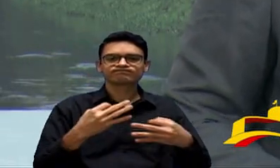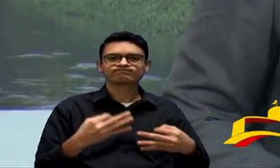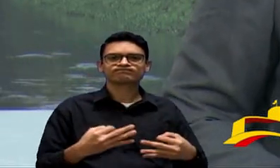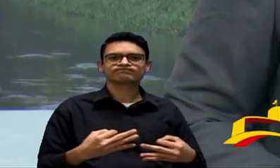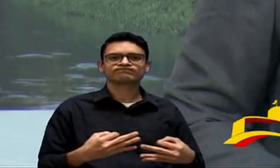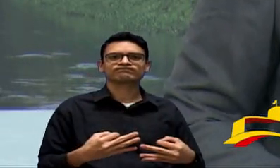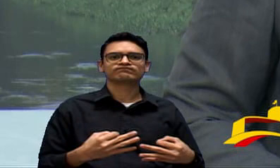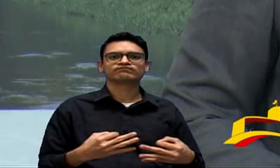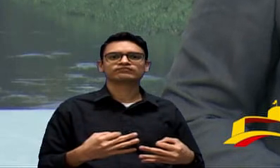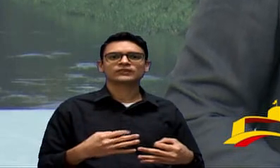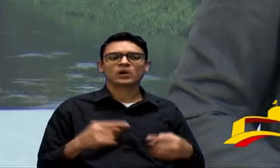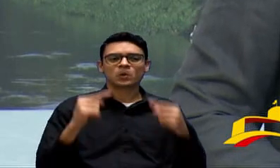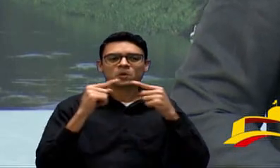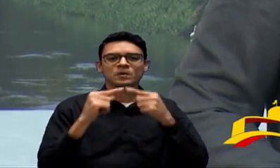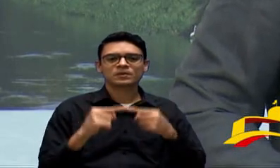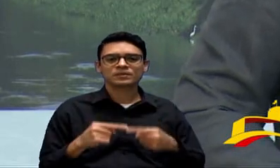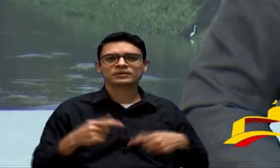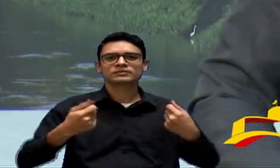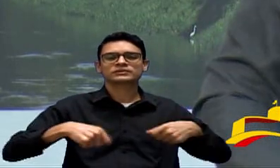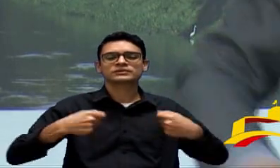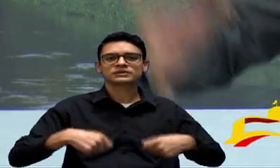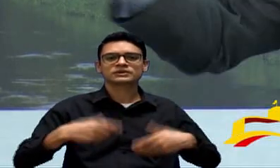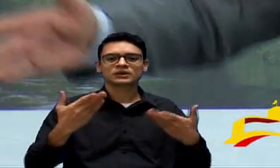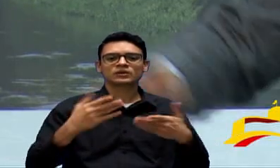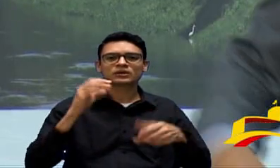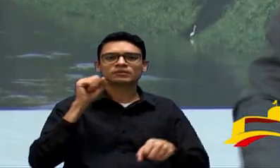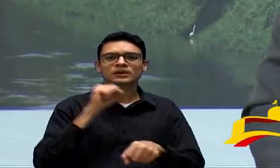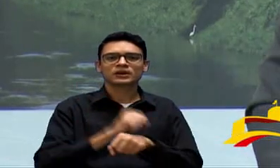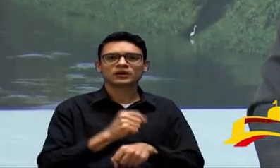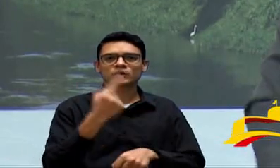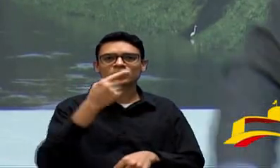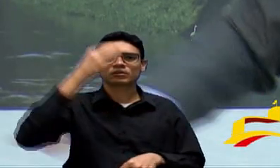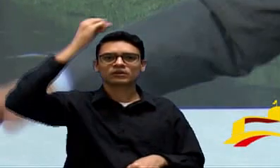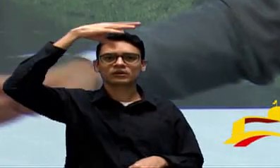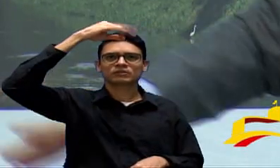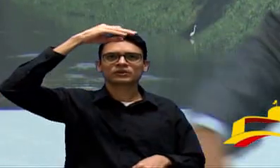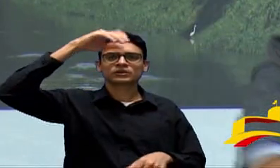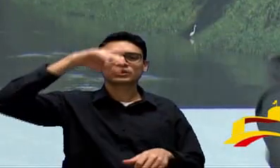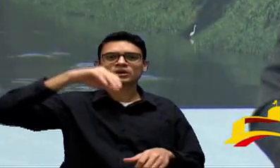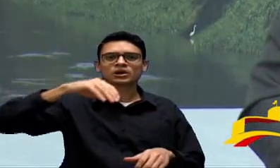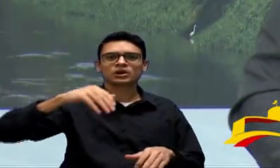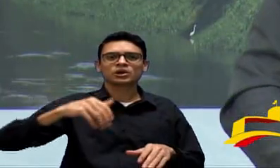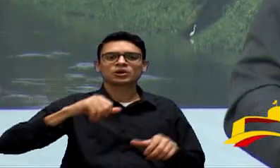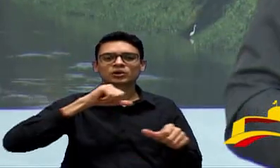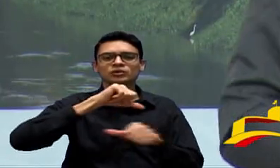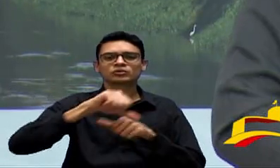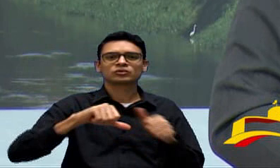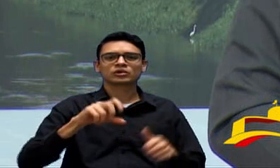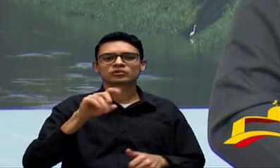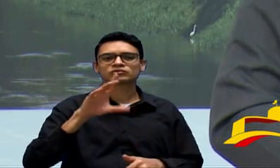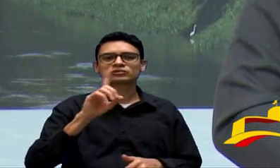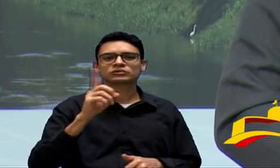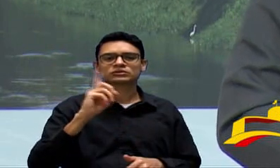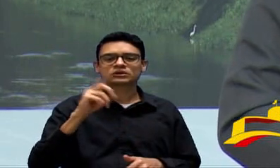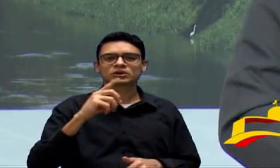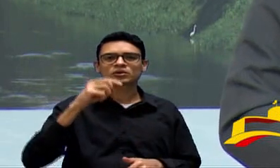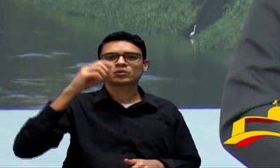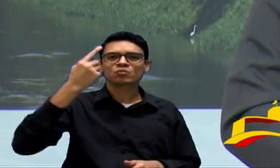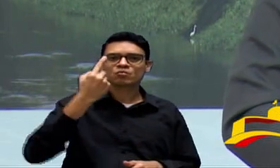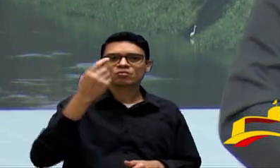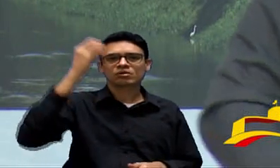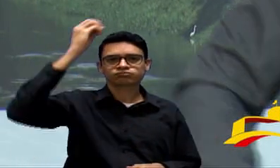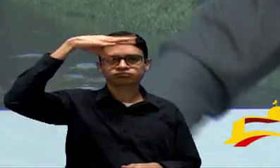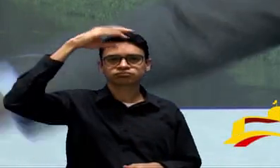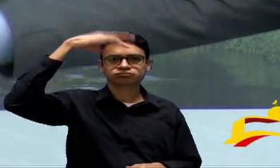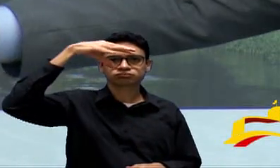na nossa cidade. E tem que parar com esse negócio de trocar só uma lâmpada. Para encerrar aqui, Fausto. Se tiver uma lâmpada queimada na frente do